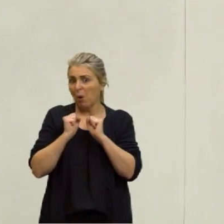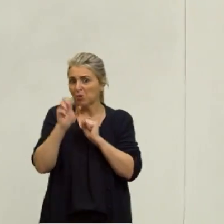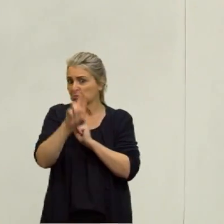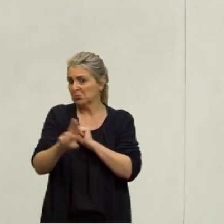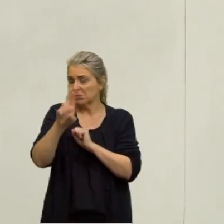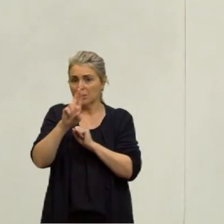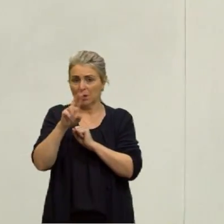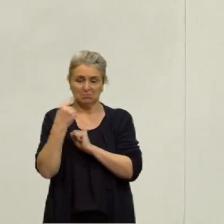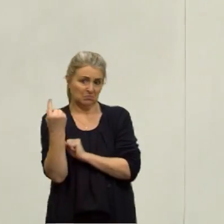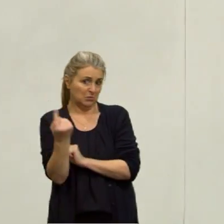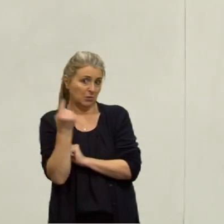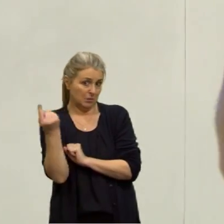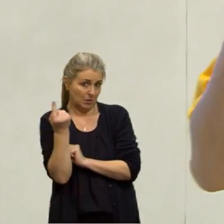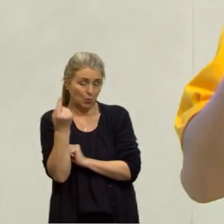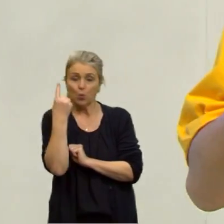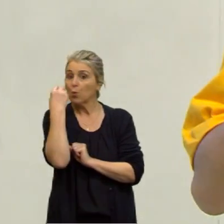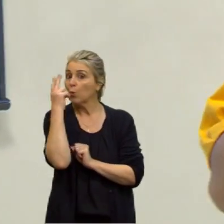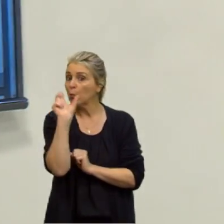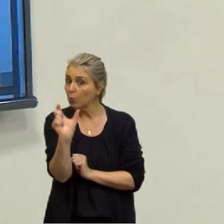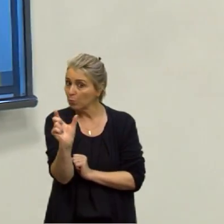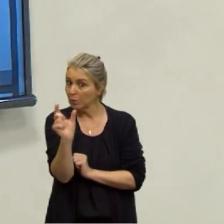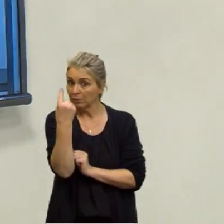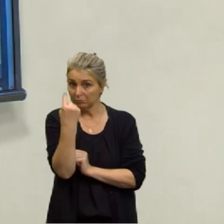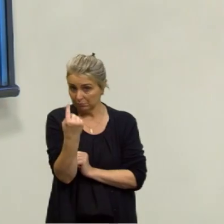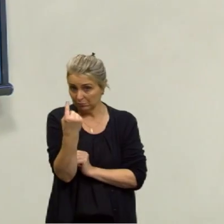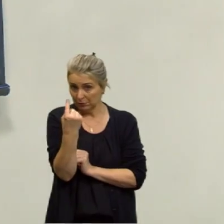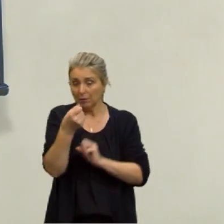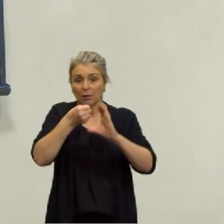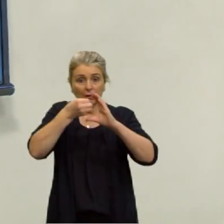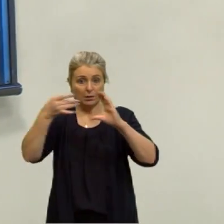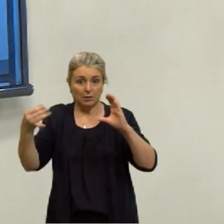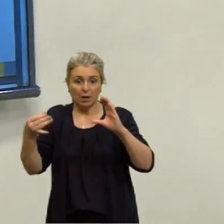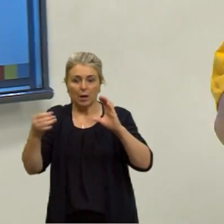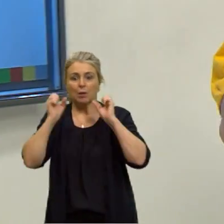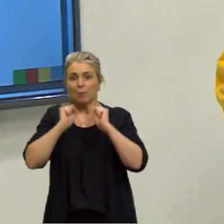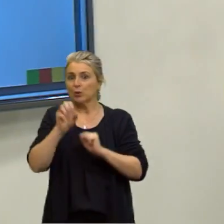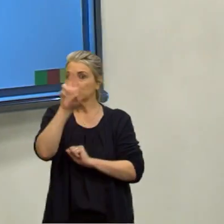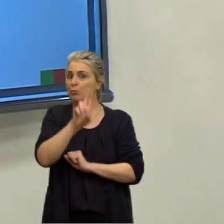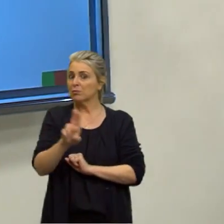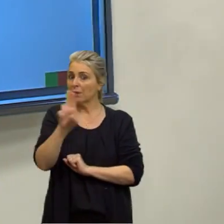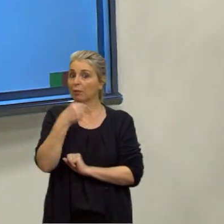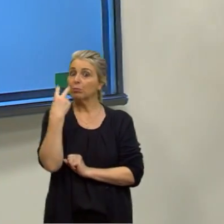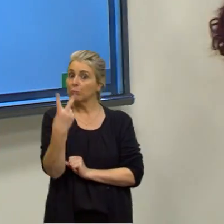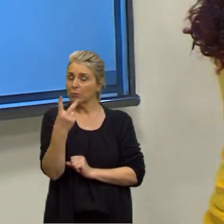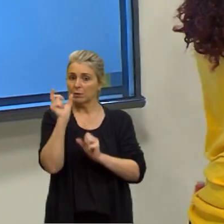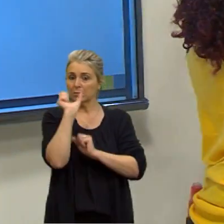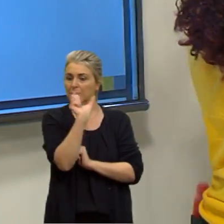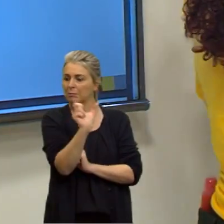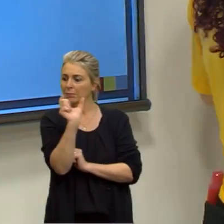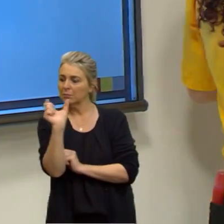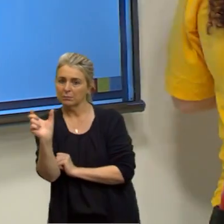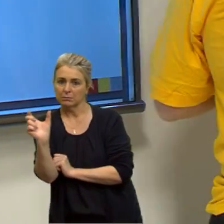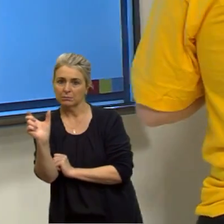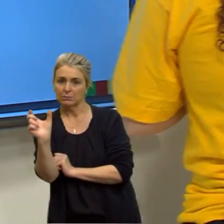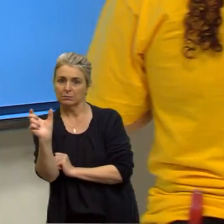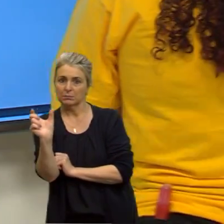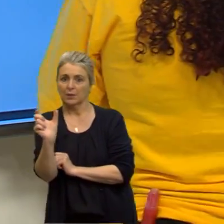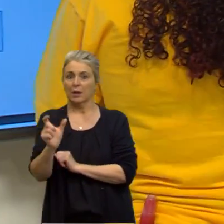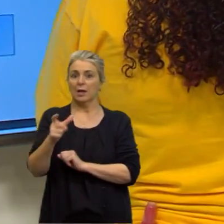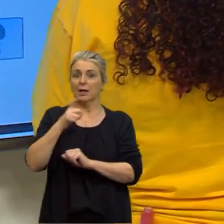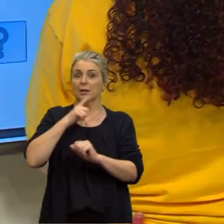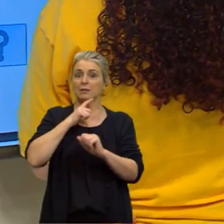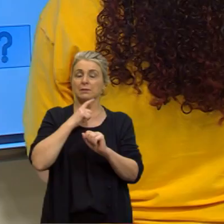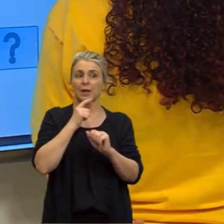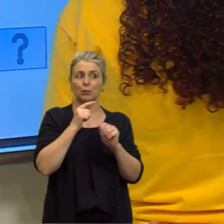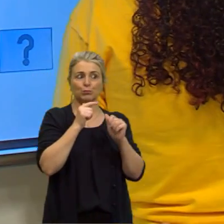uma palavra dando características ou eles podem ser duas palavras essas duas palavras geralmente elas vão seguir esse